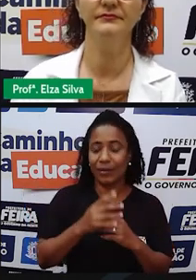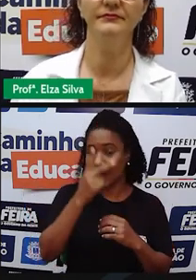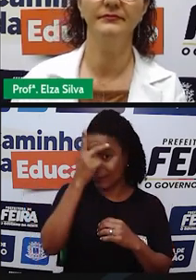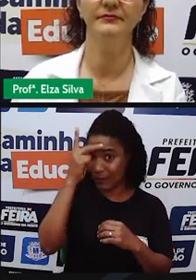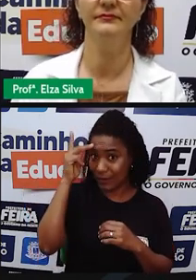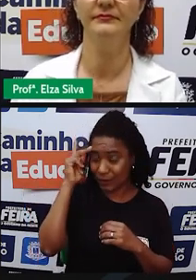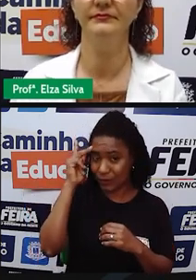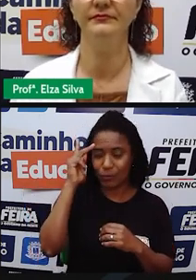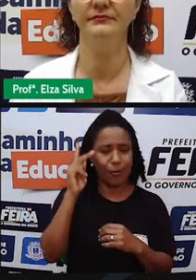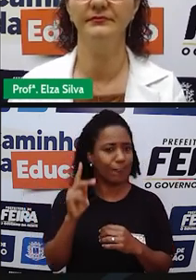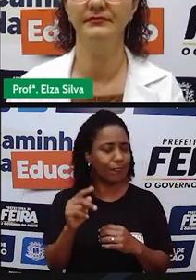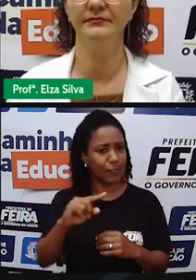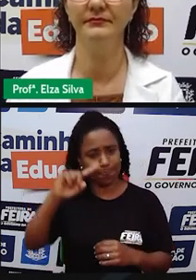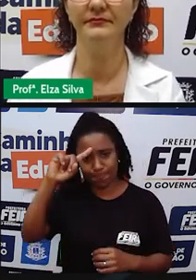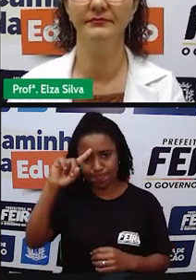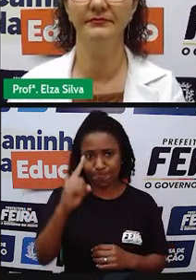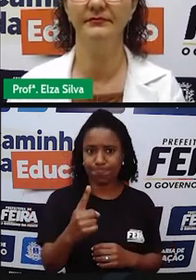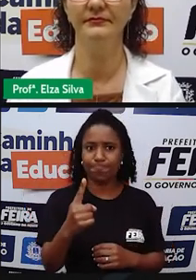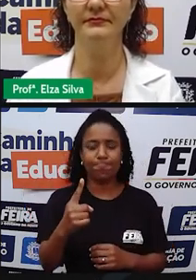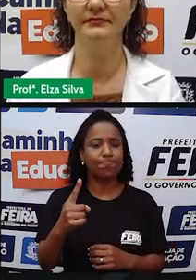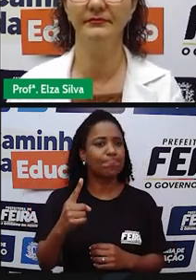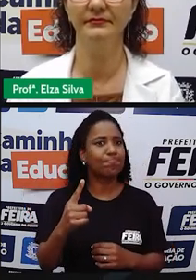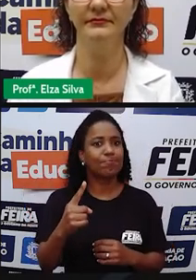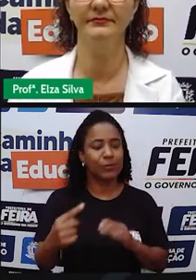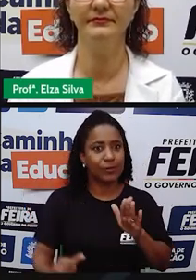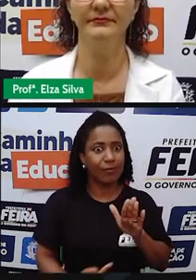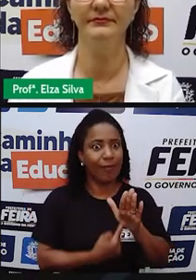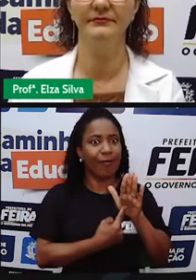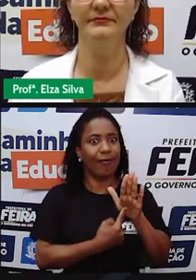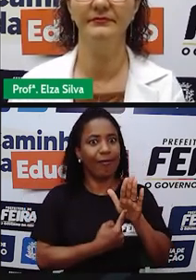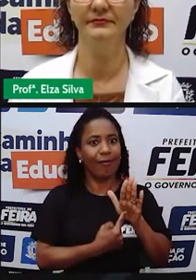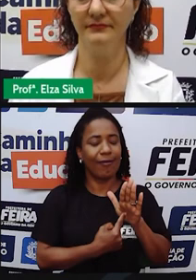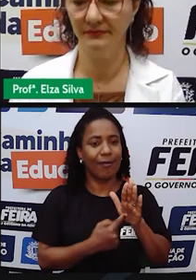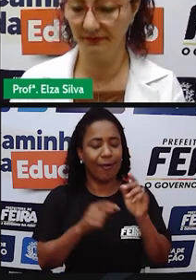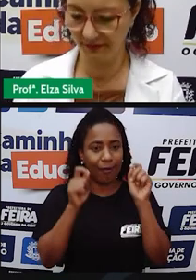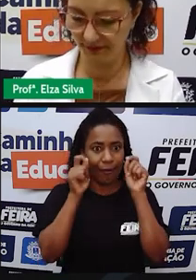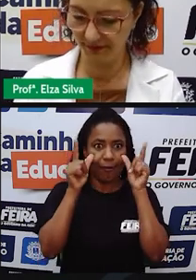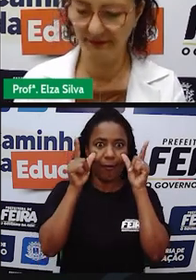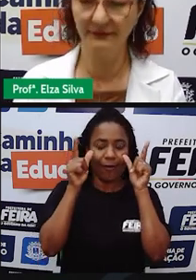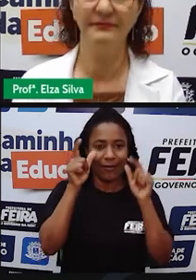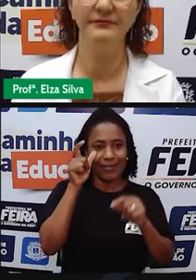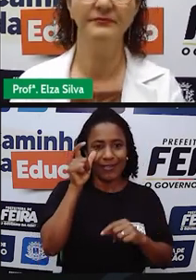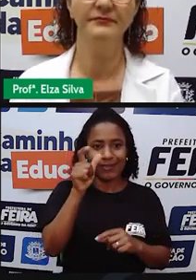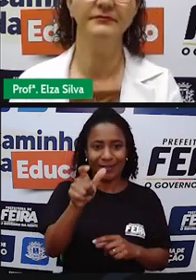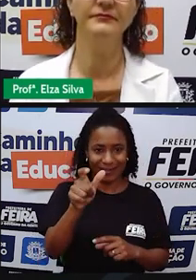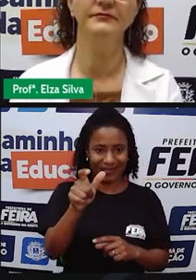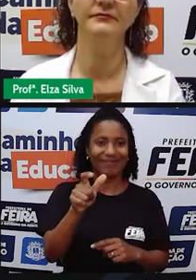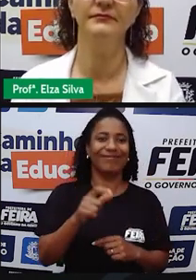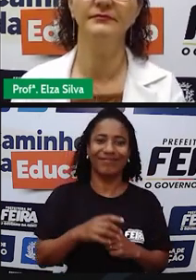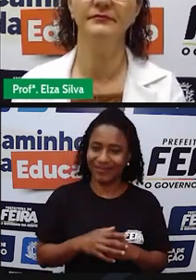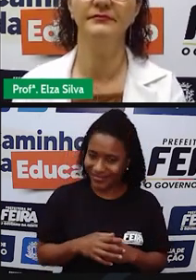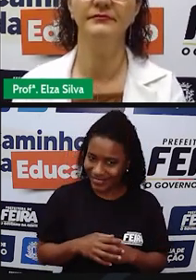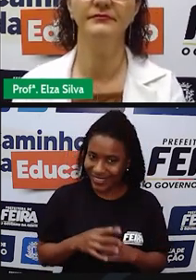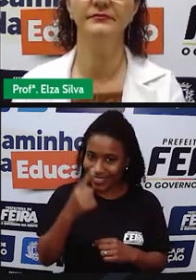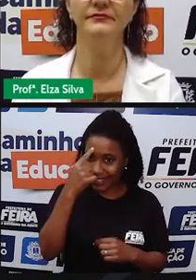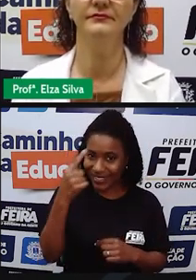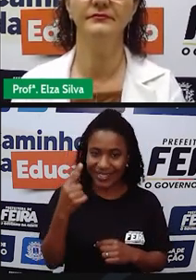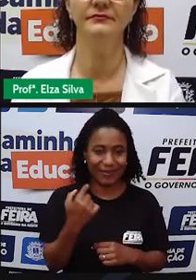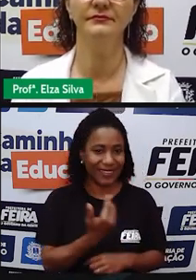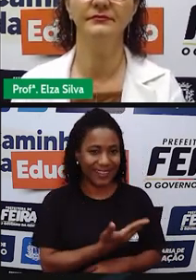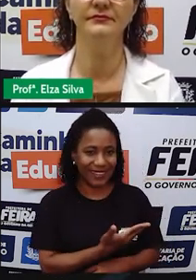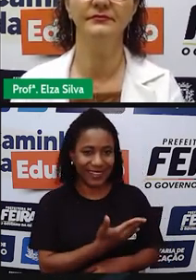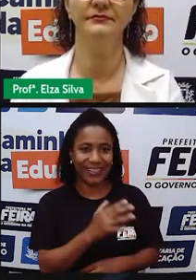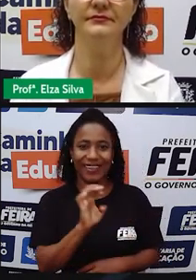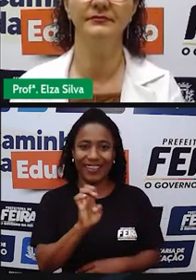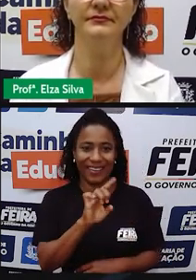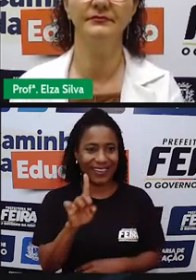ajuda a provocar uma reação no interlocutor. Lembra do que a teacher Elza falou? Sobre a questão de que você